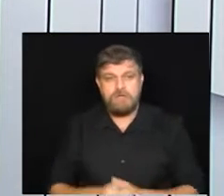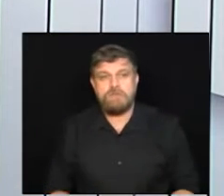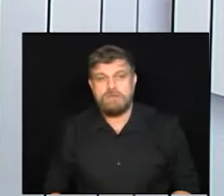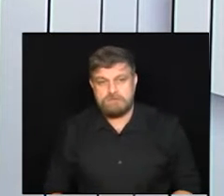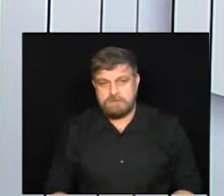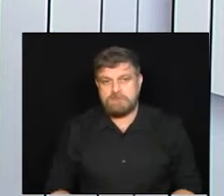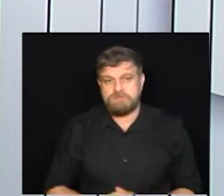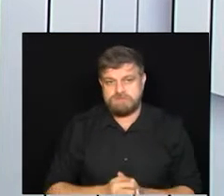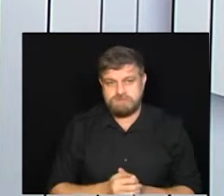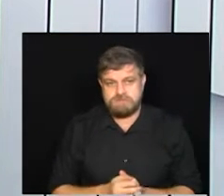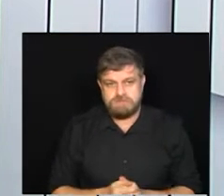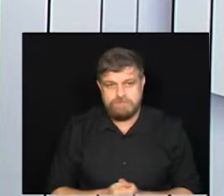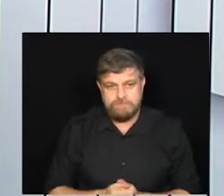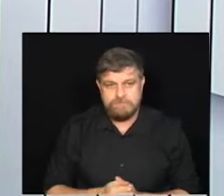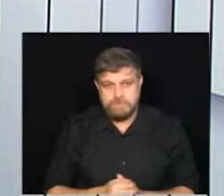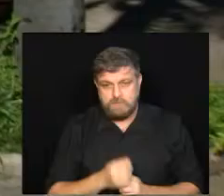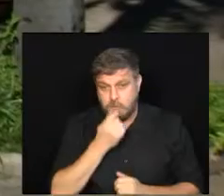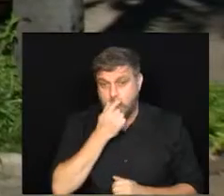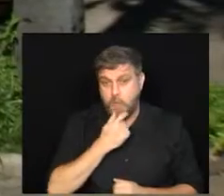mais informações.